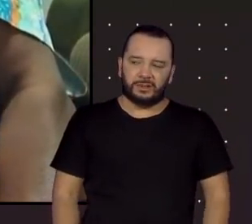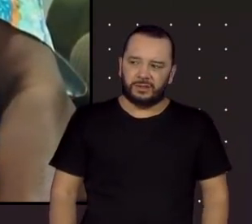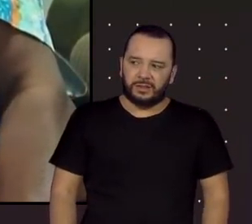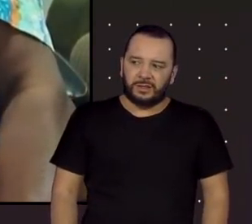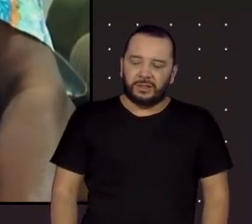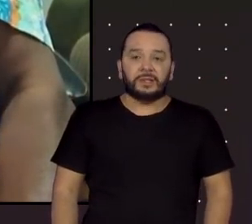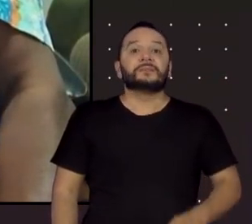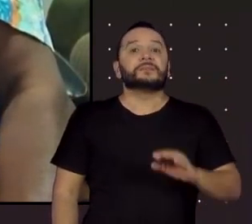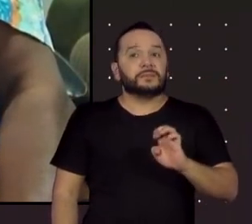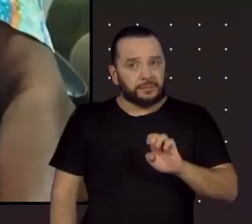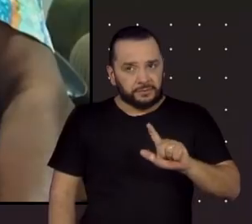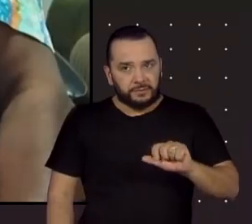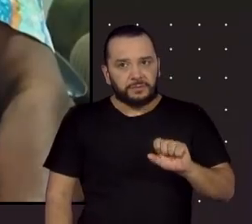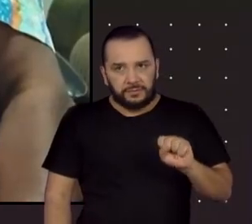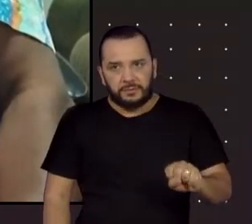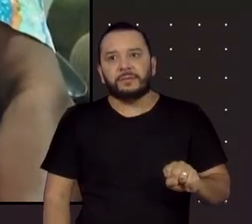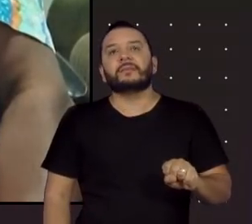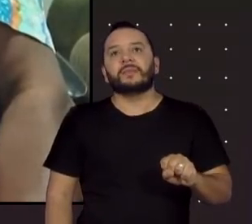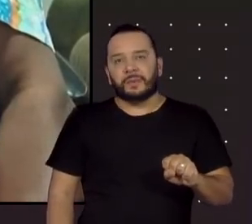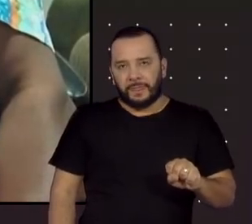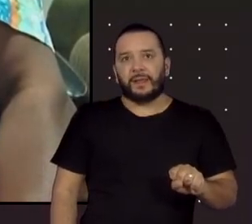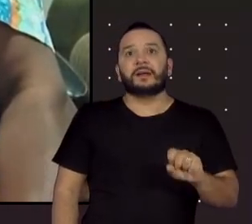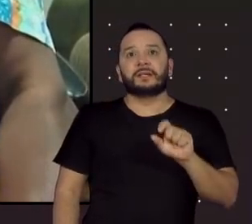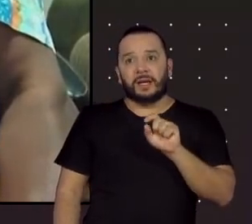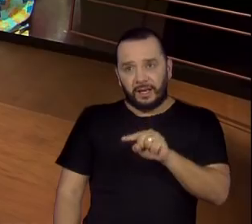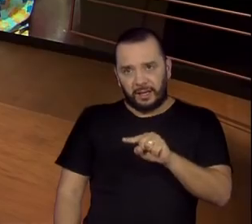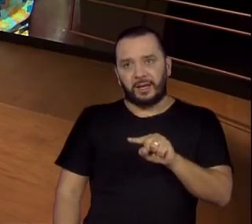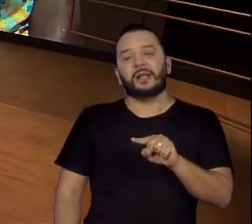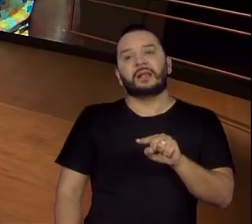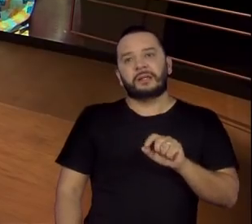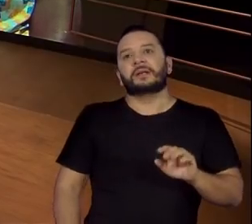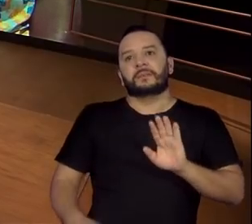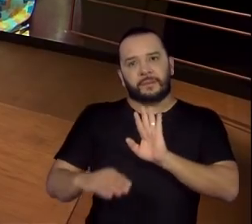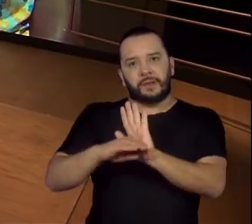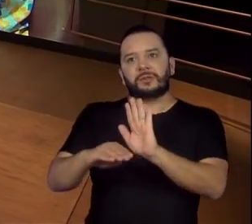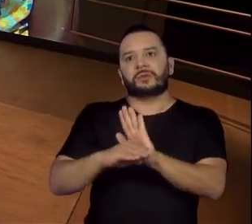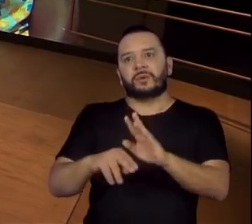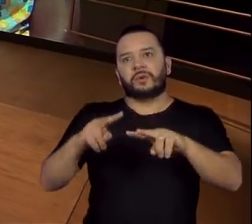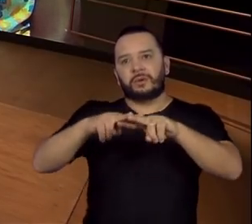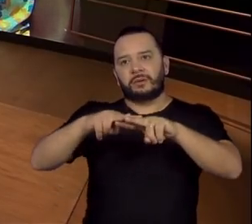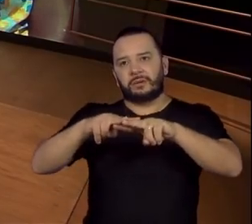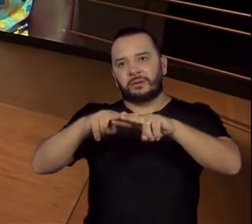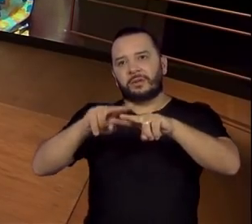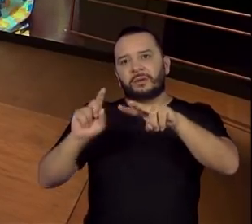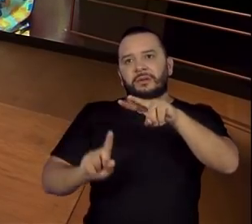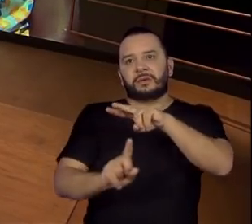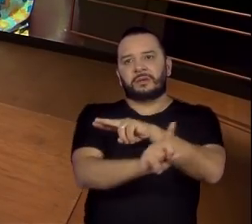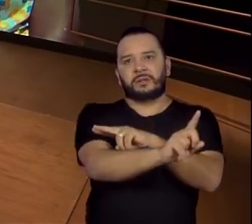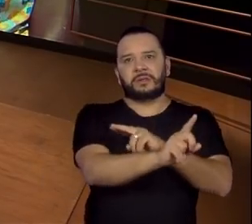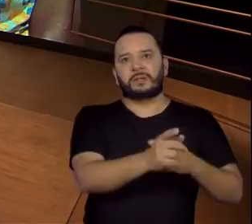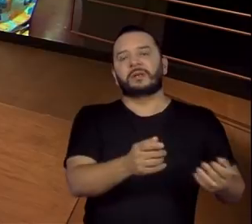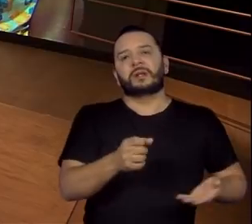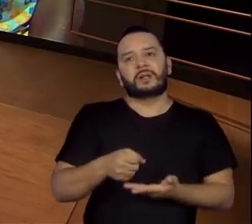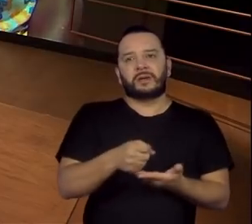Aí ela foi lá, ela e o Charles Mariano, me tiraram de lá da cadeia lá. Me levaram para a Praça